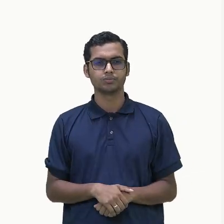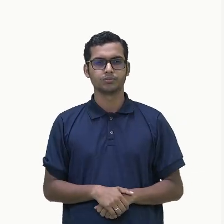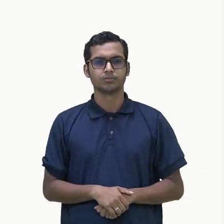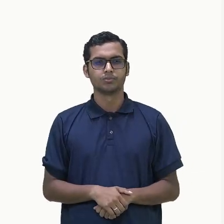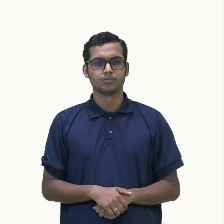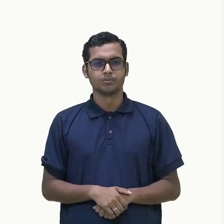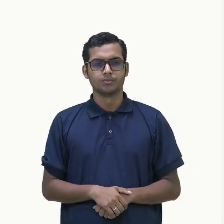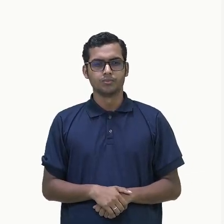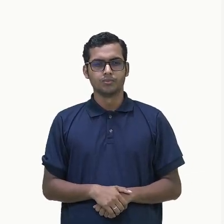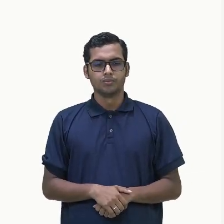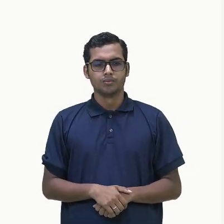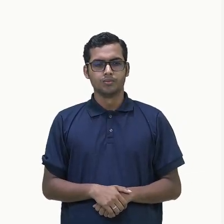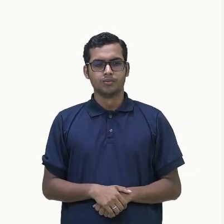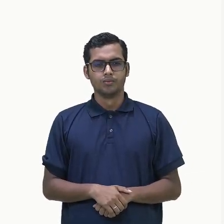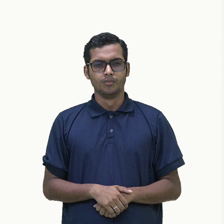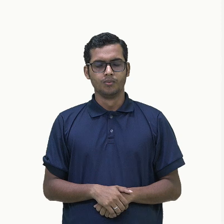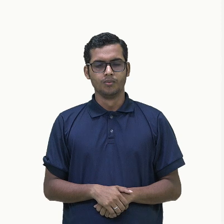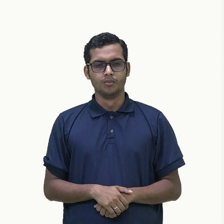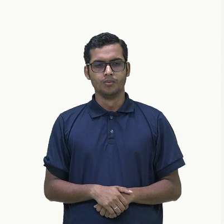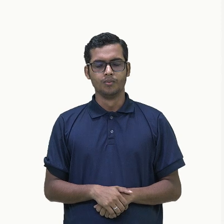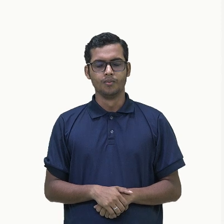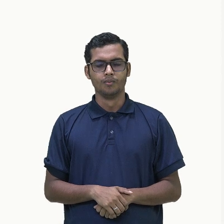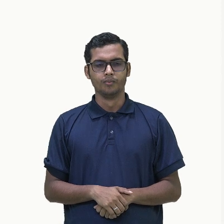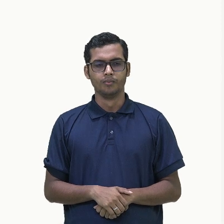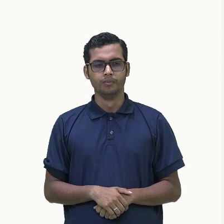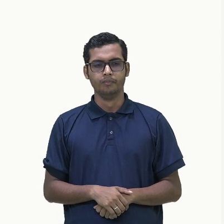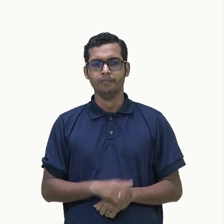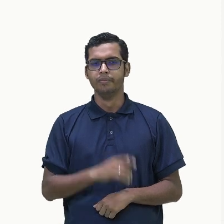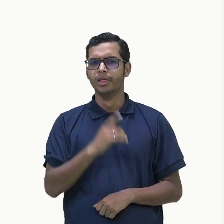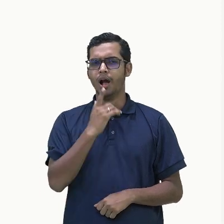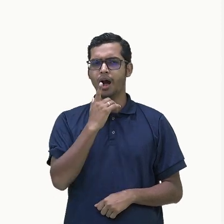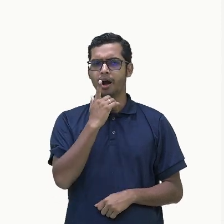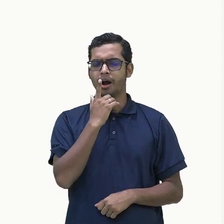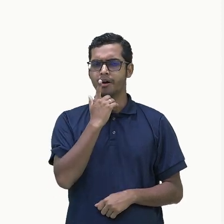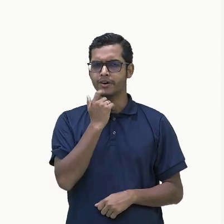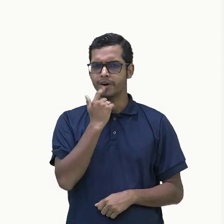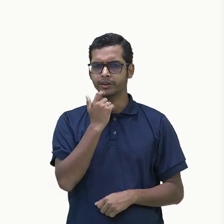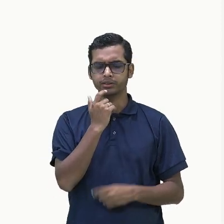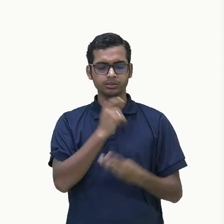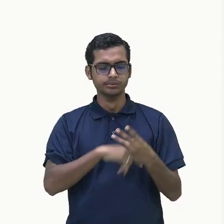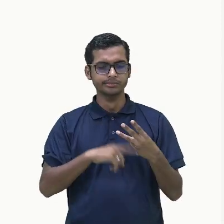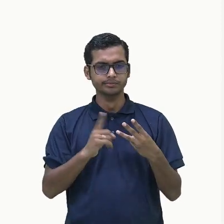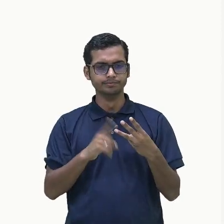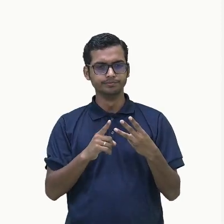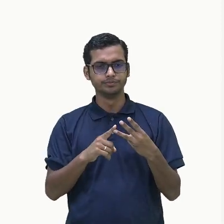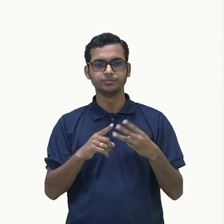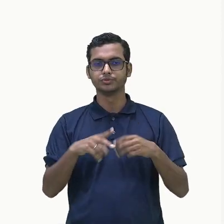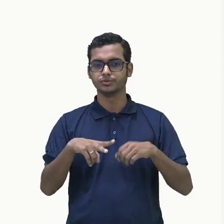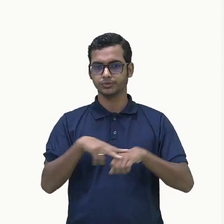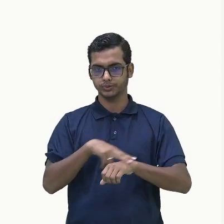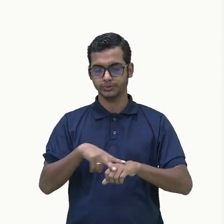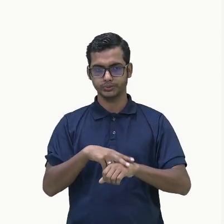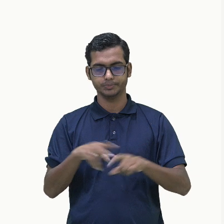azul, a tinta vermelha e a tinta verde.